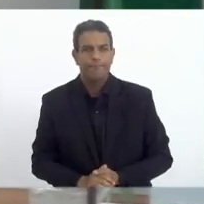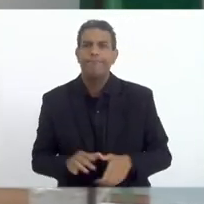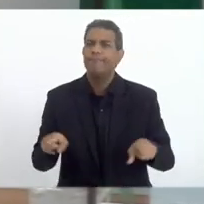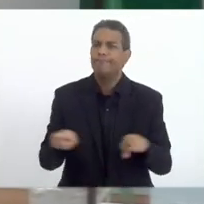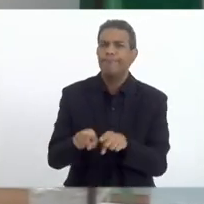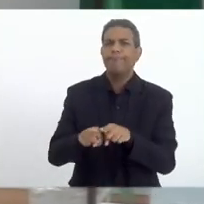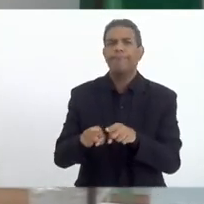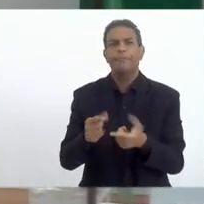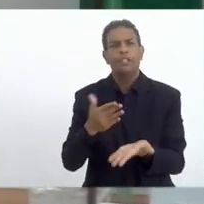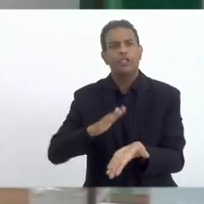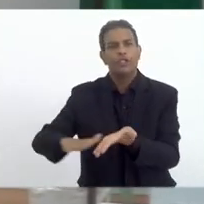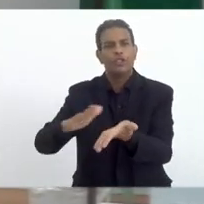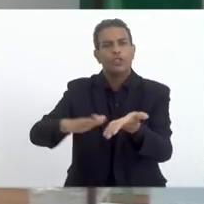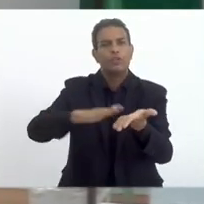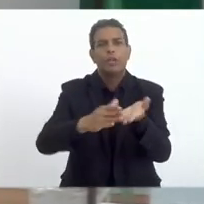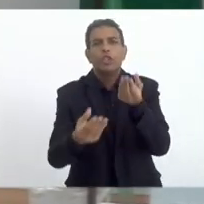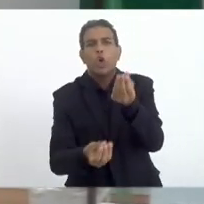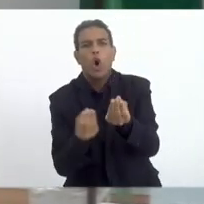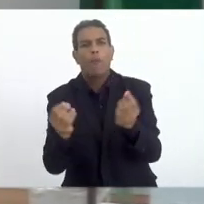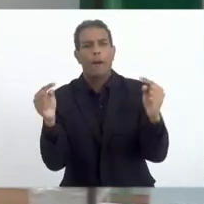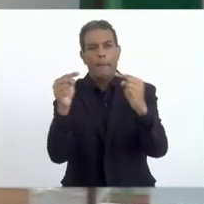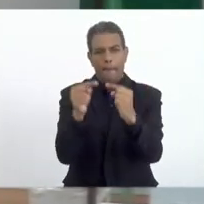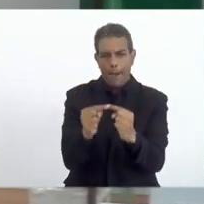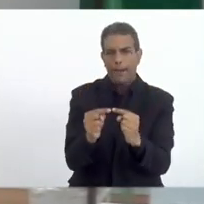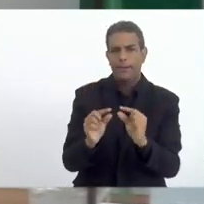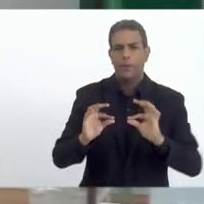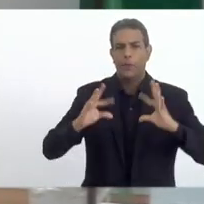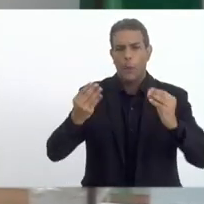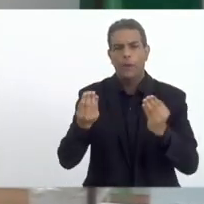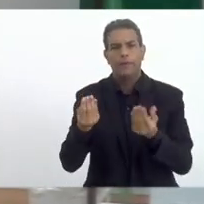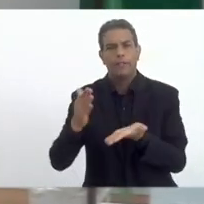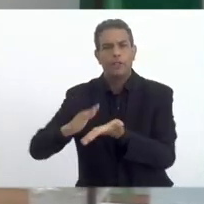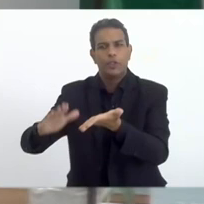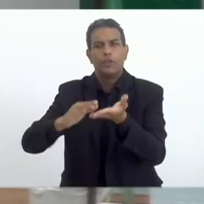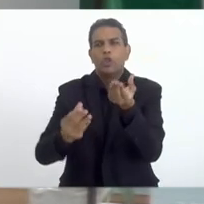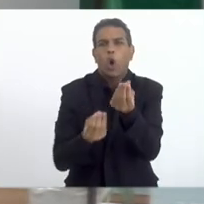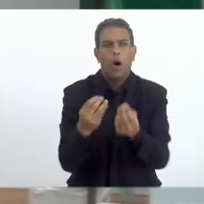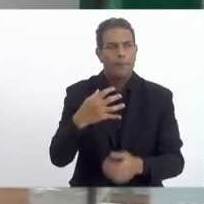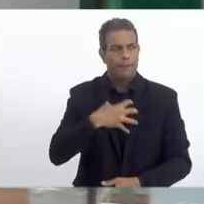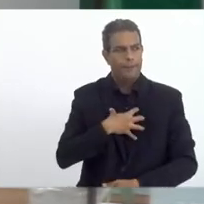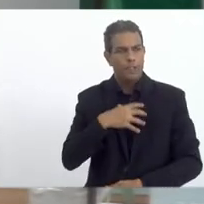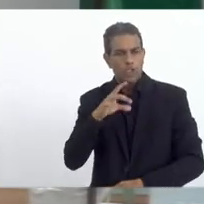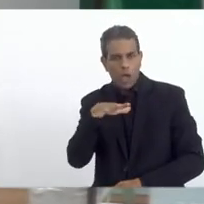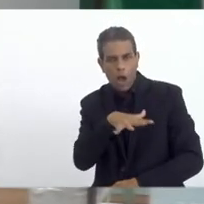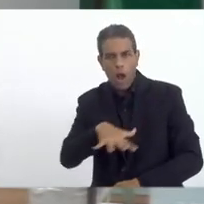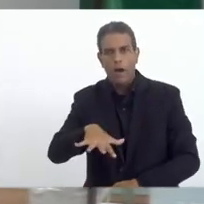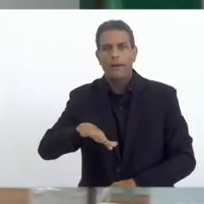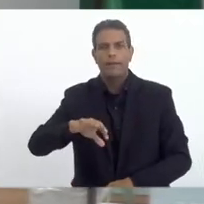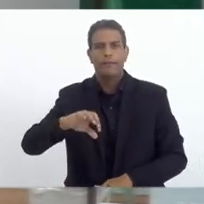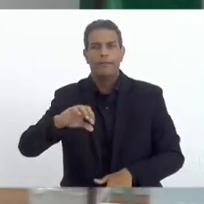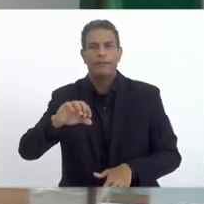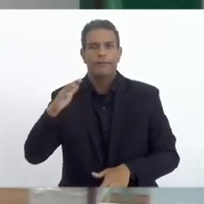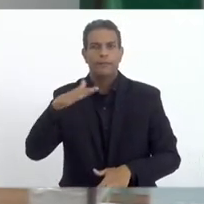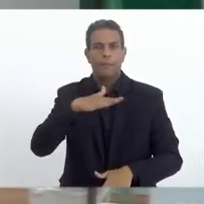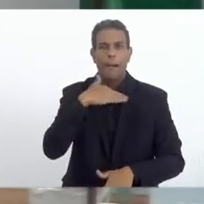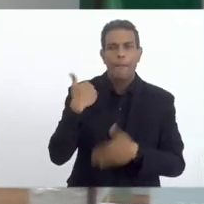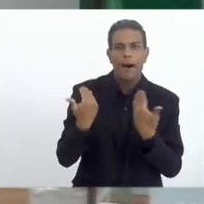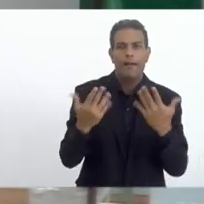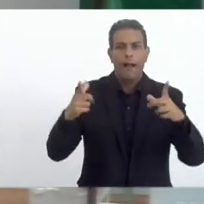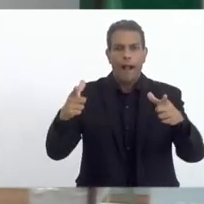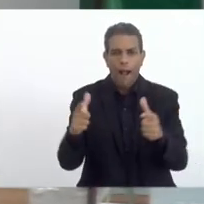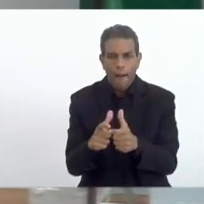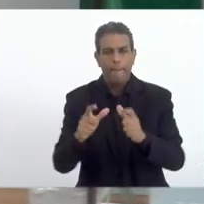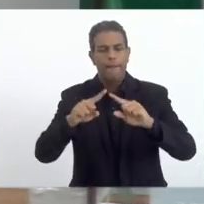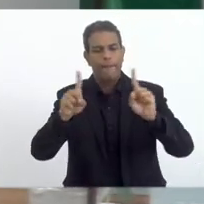também é de despesa, crise de despesa não é matando o funcionalismo